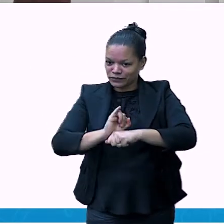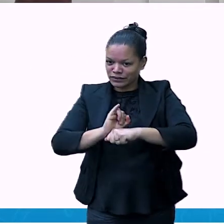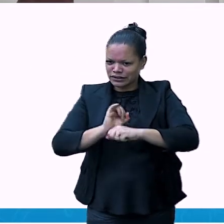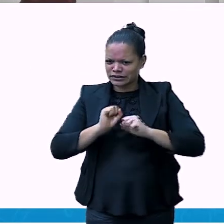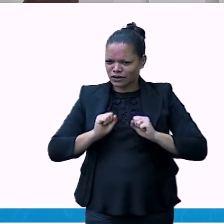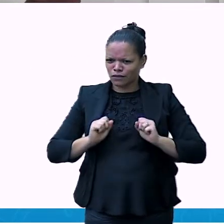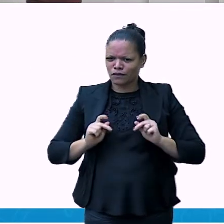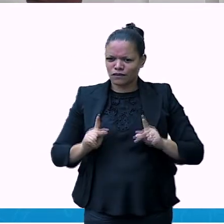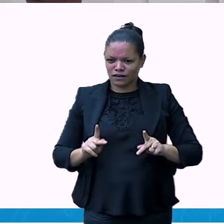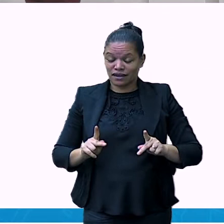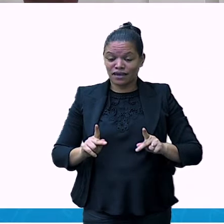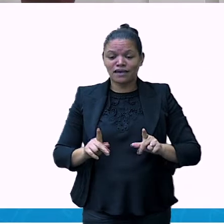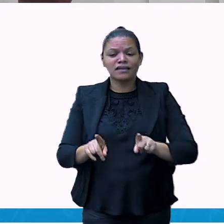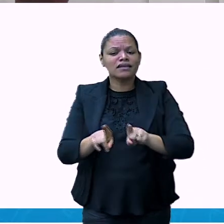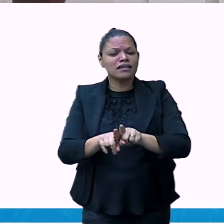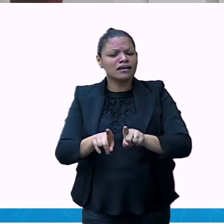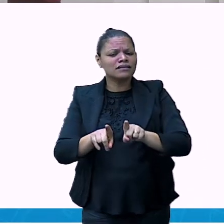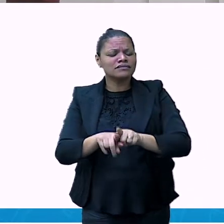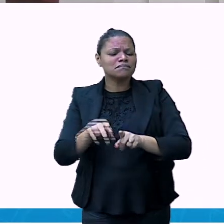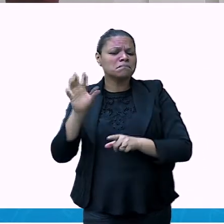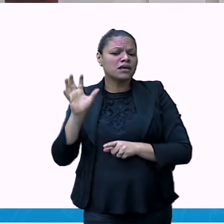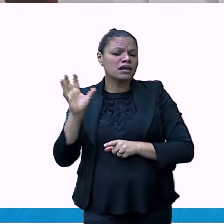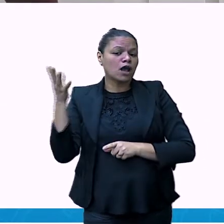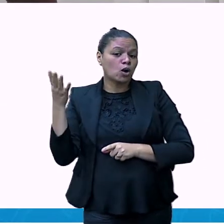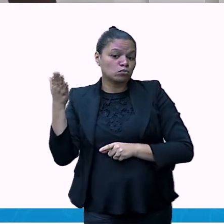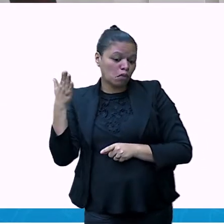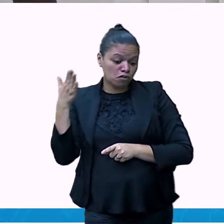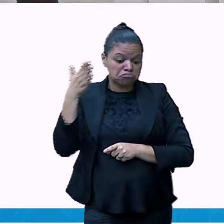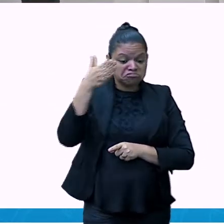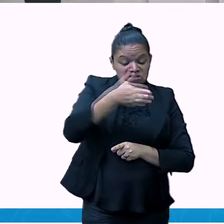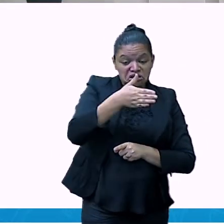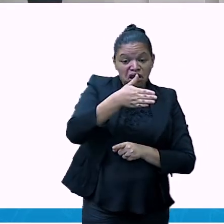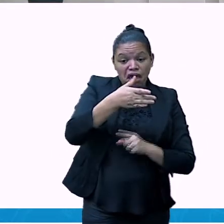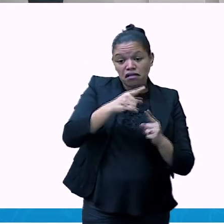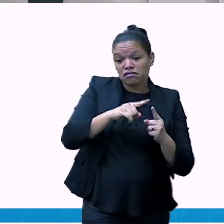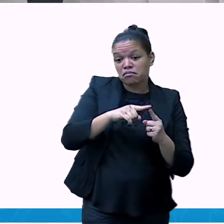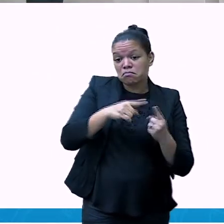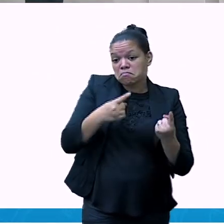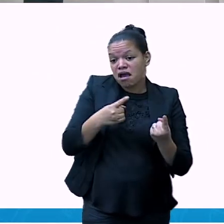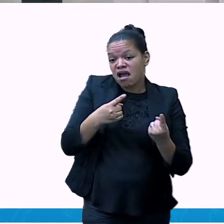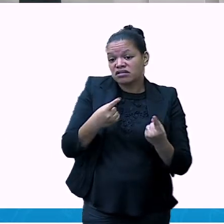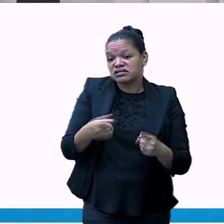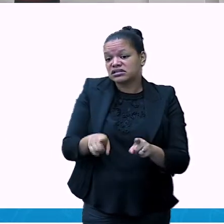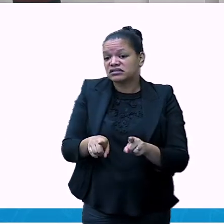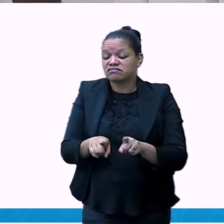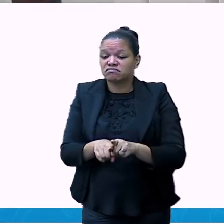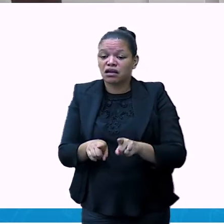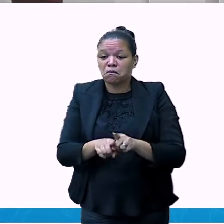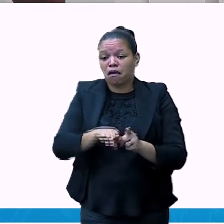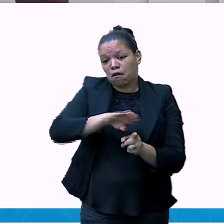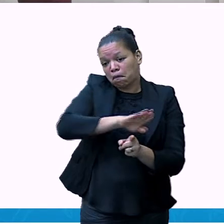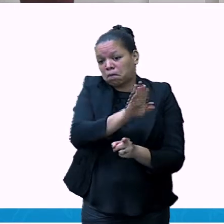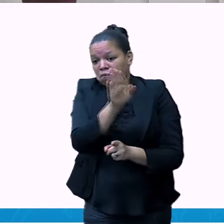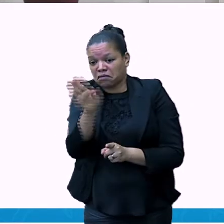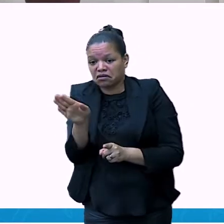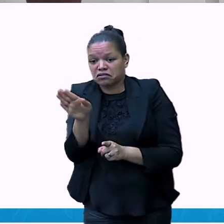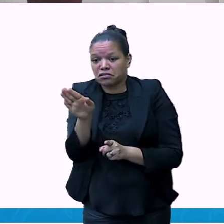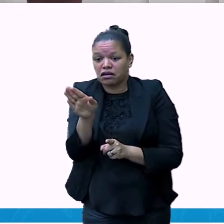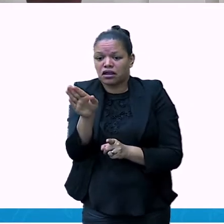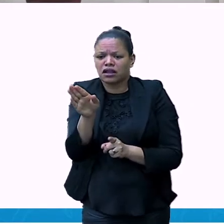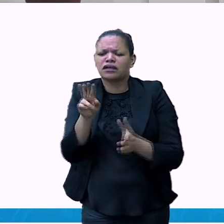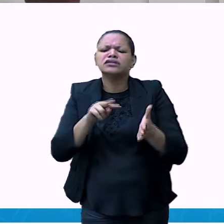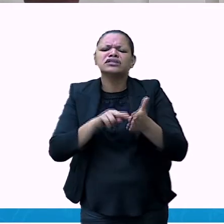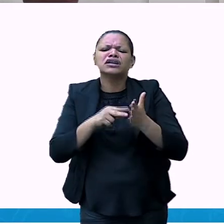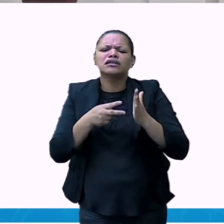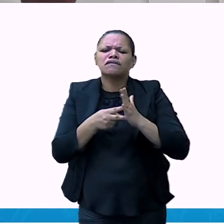negociação diretamente com o que eu vou comprar, eu chamo de direta. E quando eu preciso de passar aí por terceiros, eu não vou